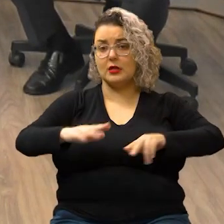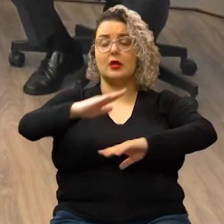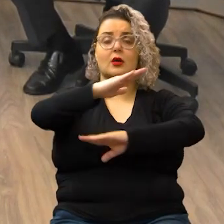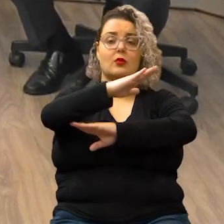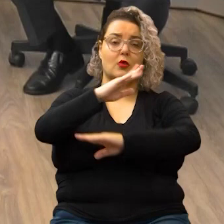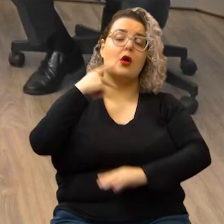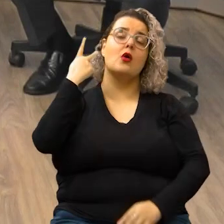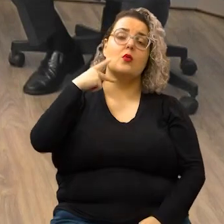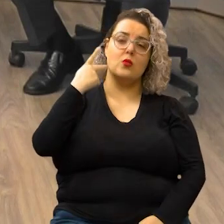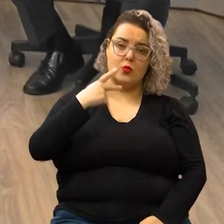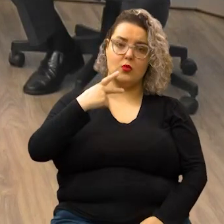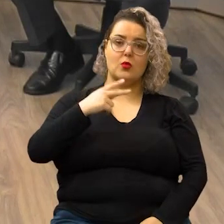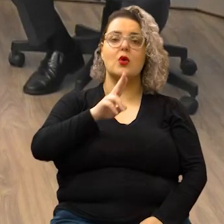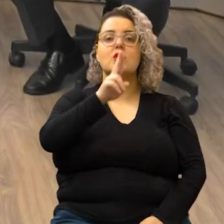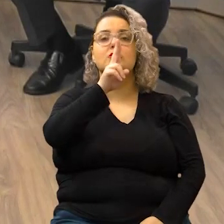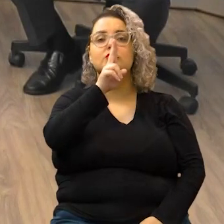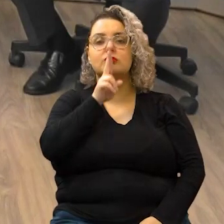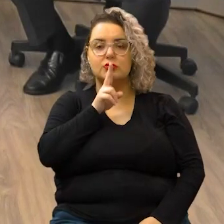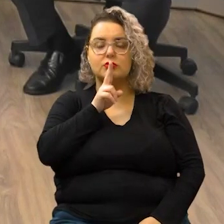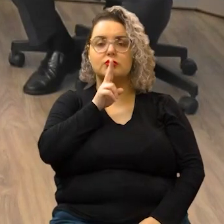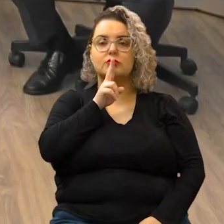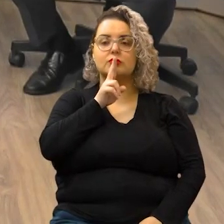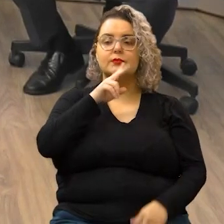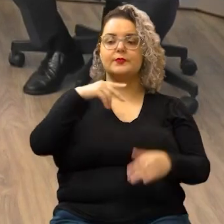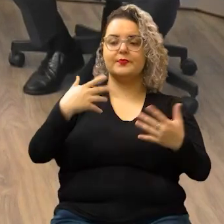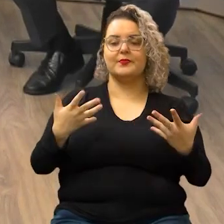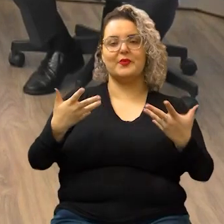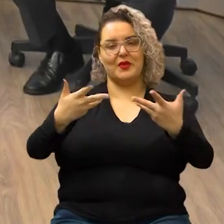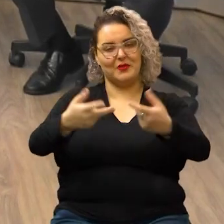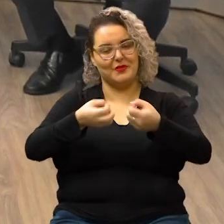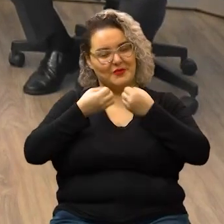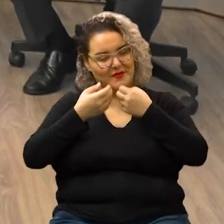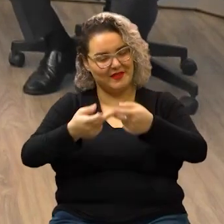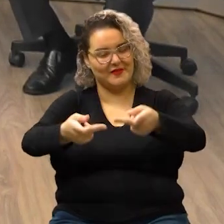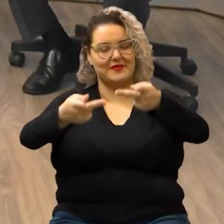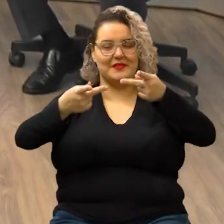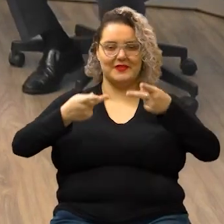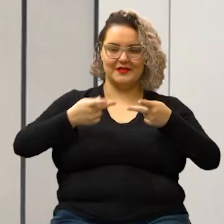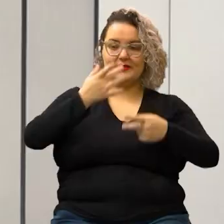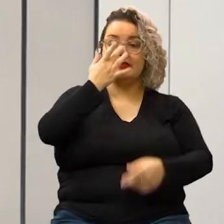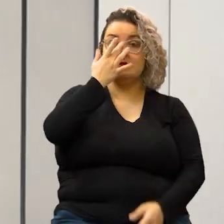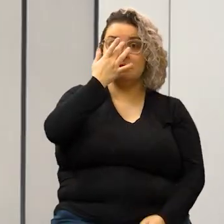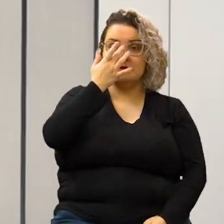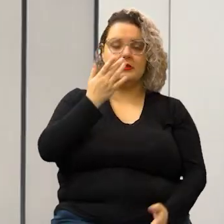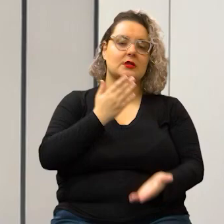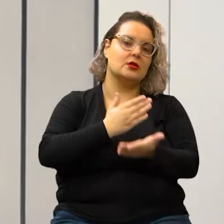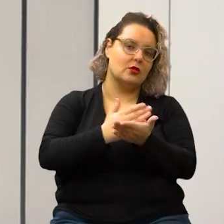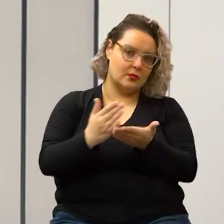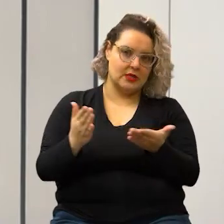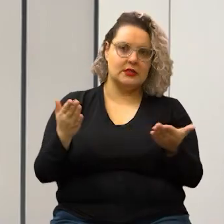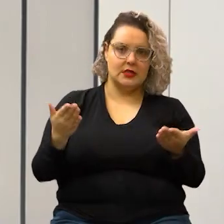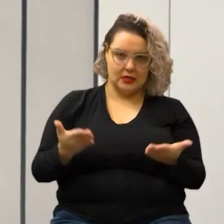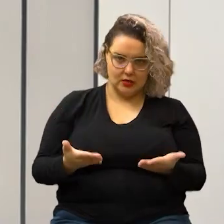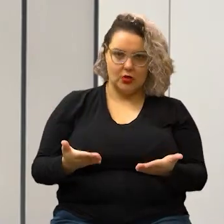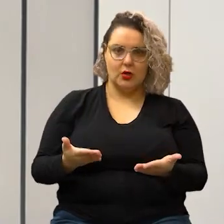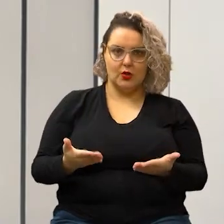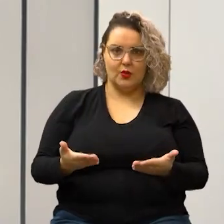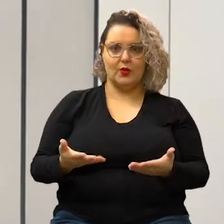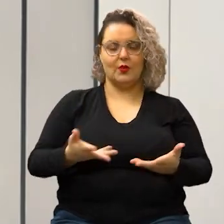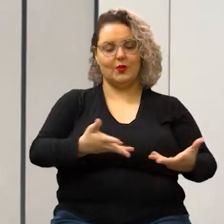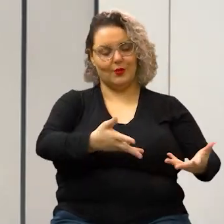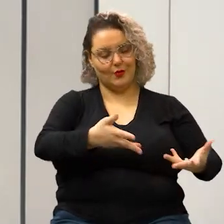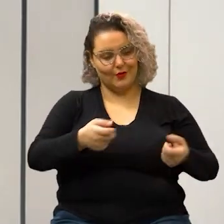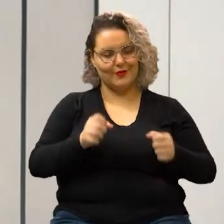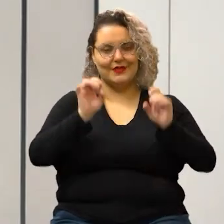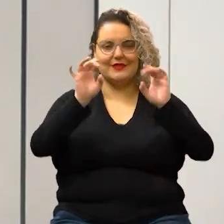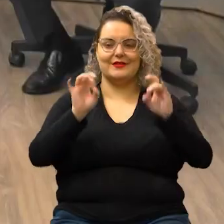o vereador Nelson Osseri. Sejam todos bem-vindos. E eu já vou começar com o nosso convidado